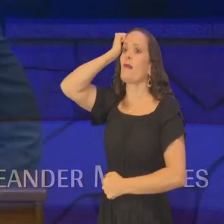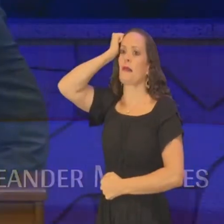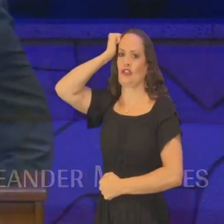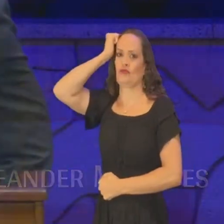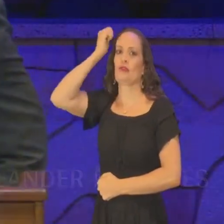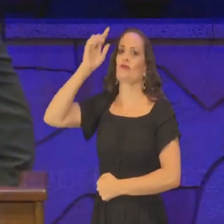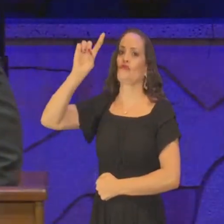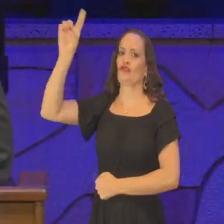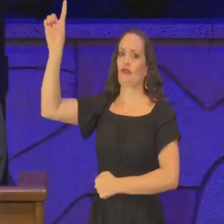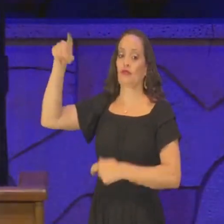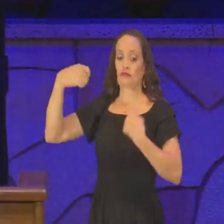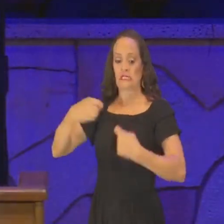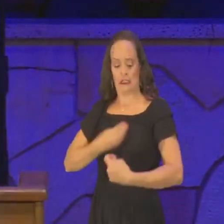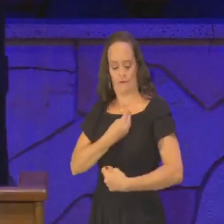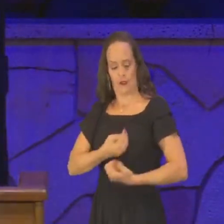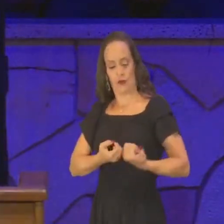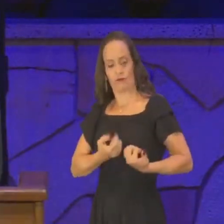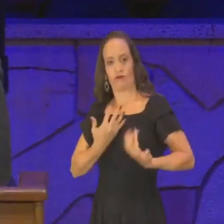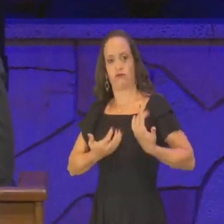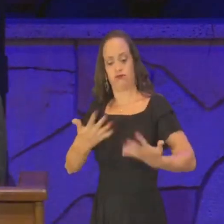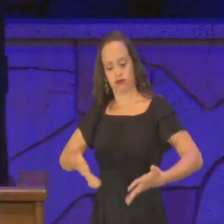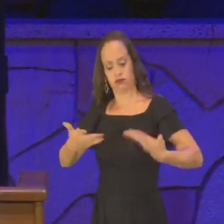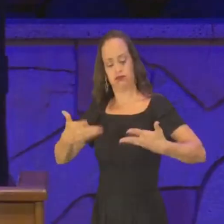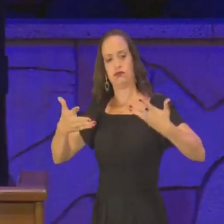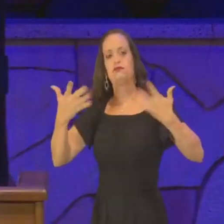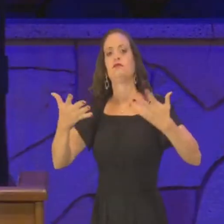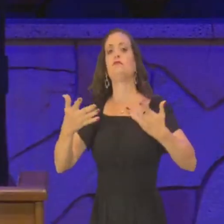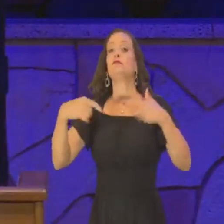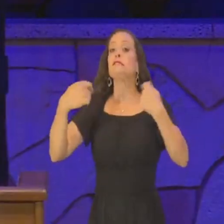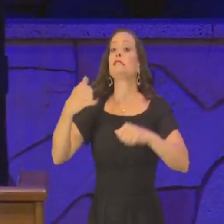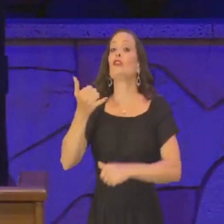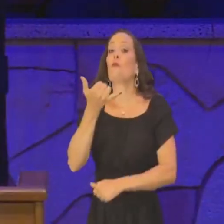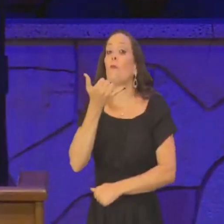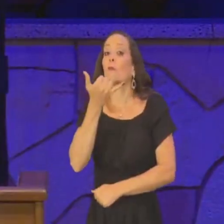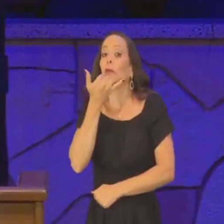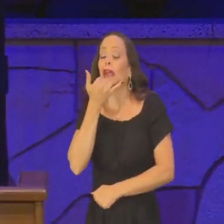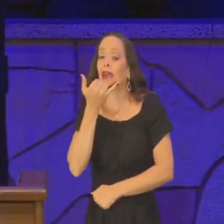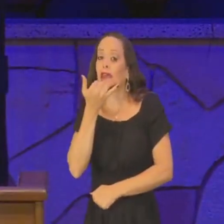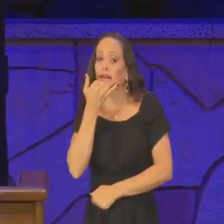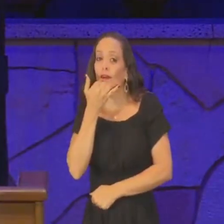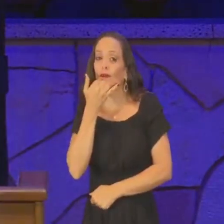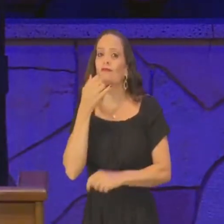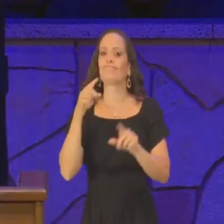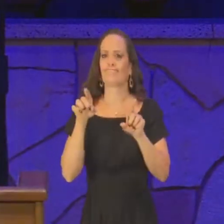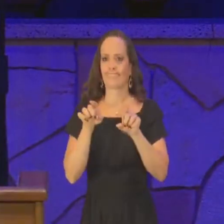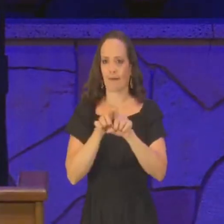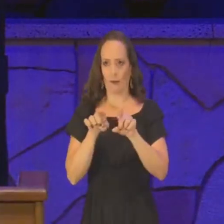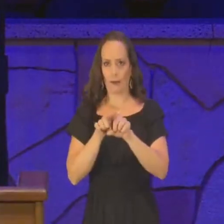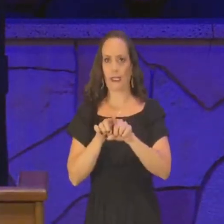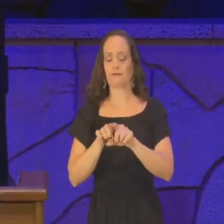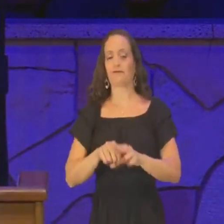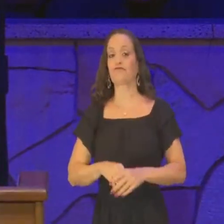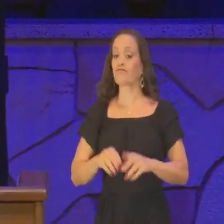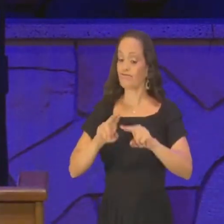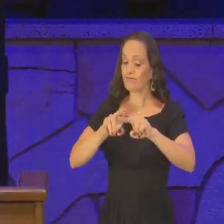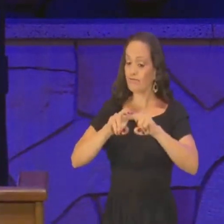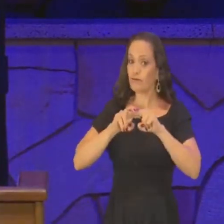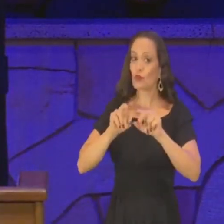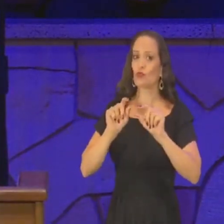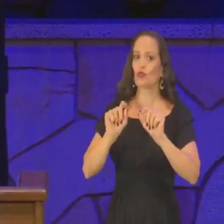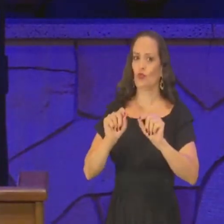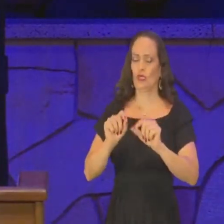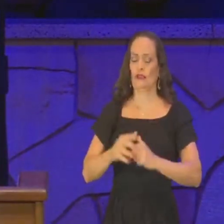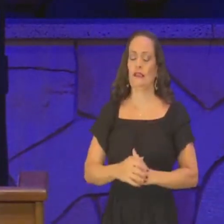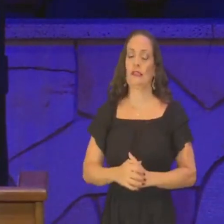do avivamento, sobre a necessidade do perdão, sobre a necessidade do recomeço, e por isso que de fato